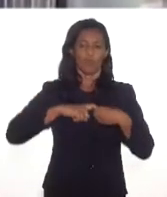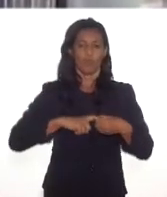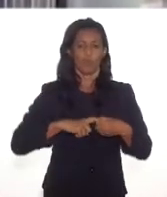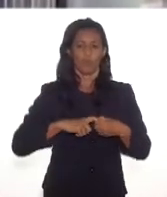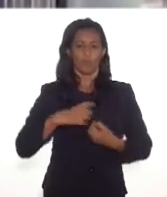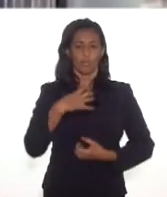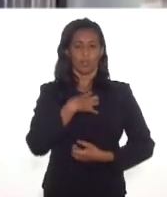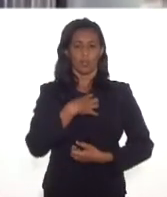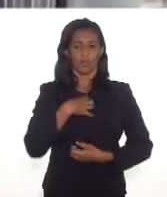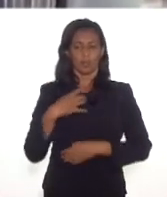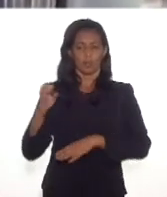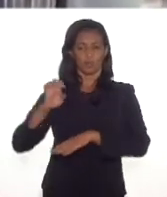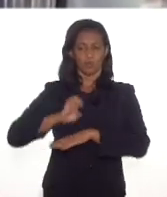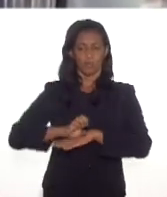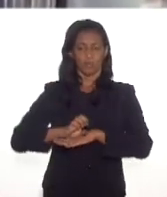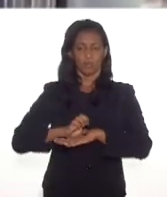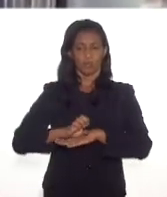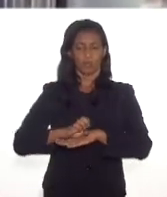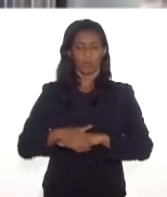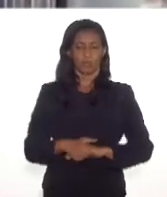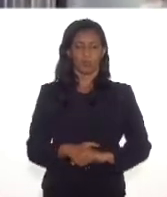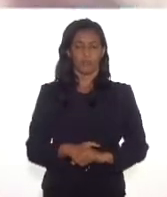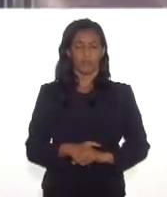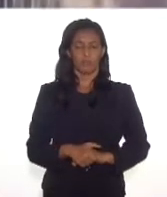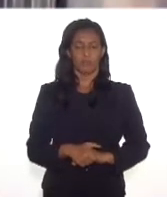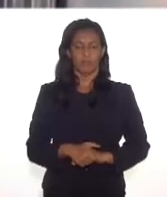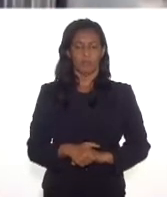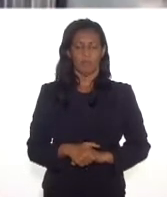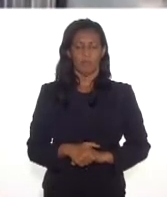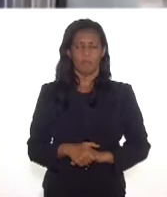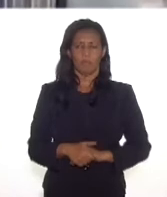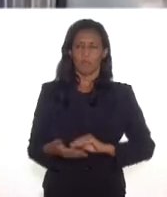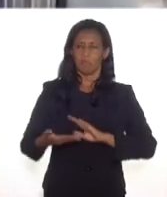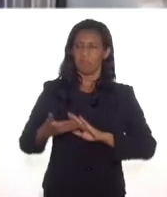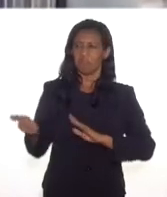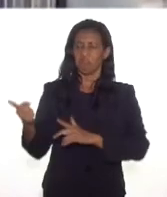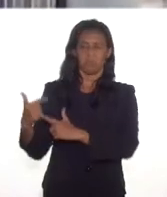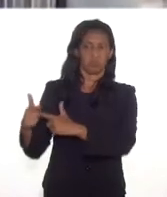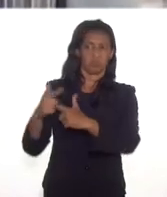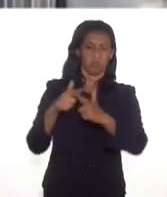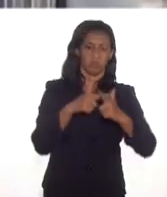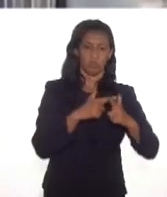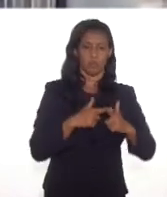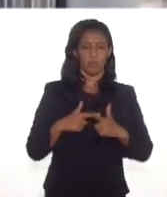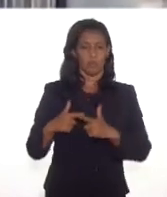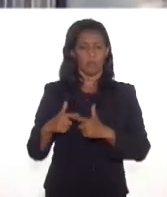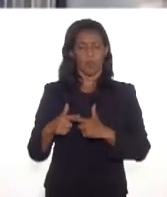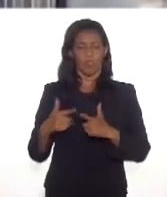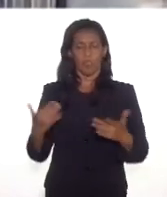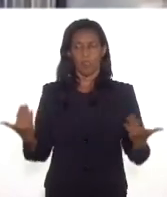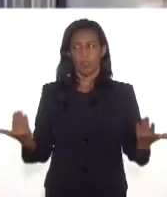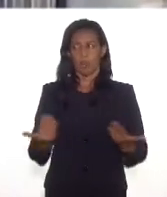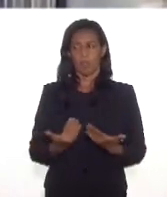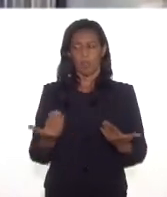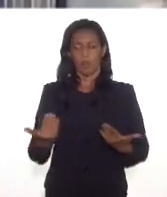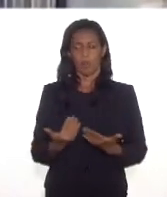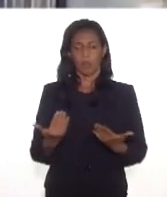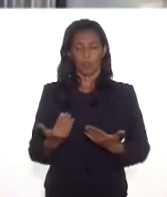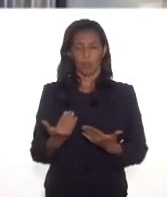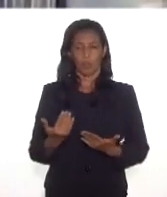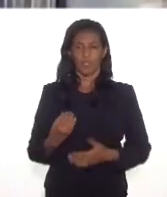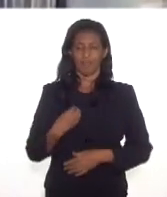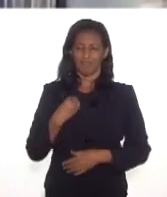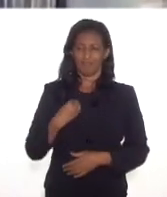a ser um Estado sem os problemas que atualmente